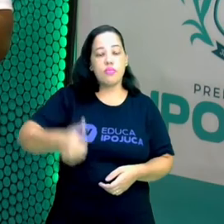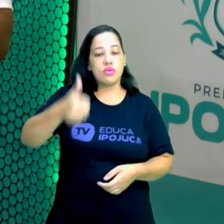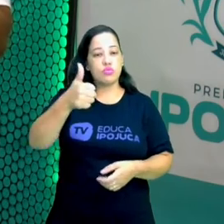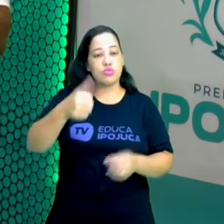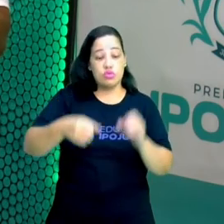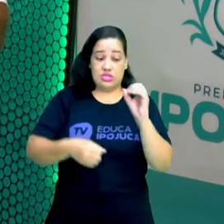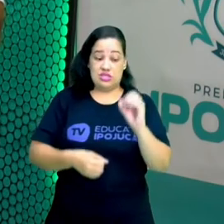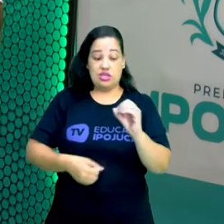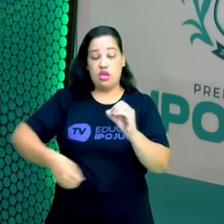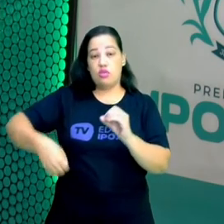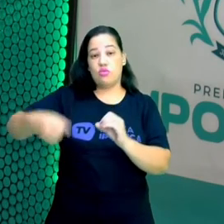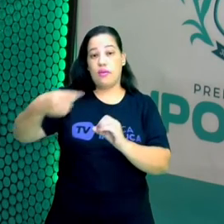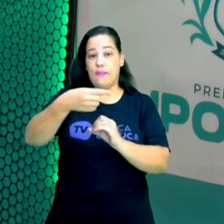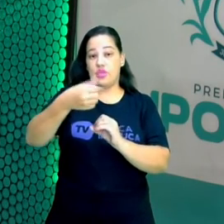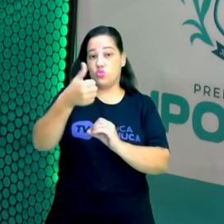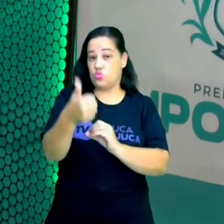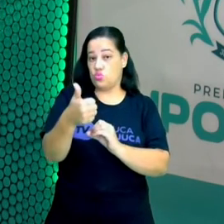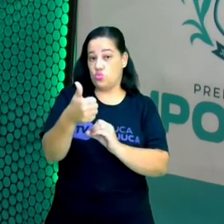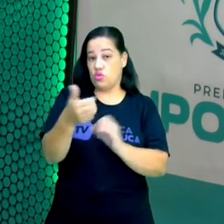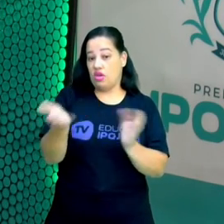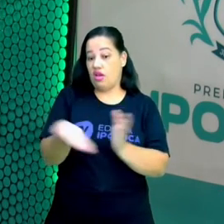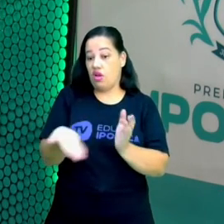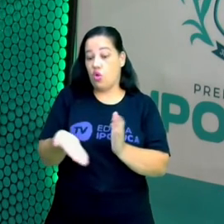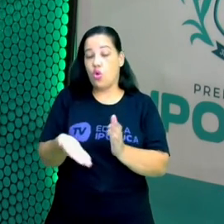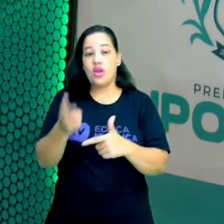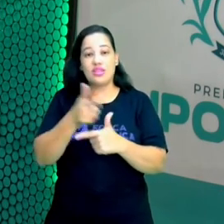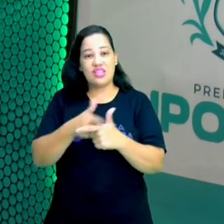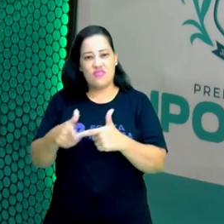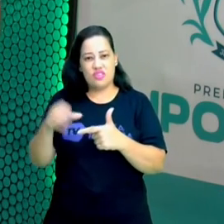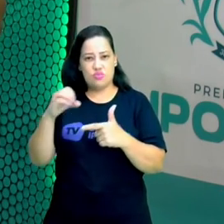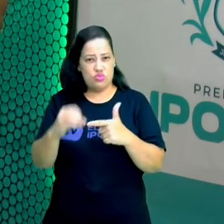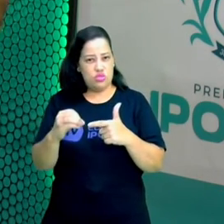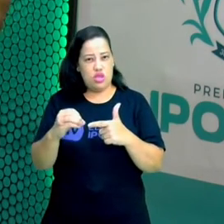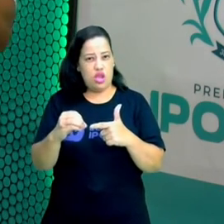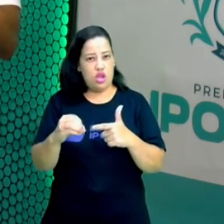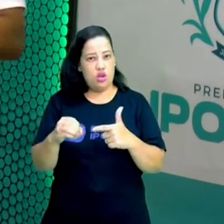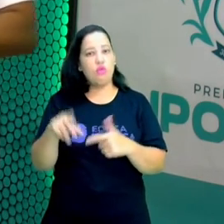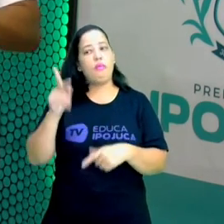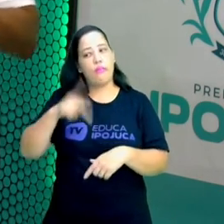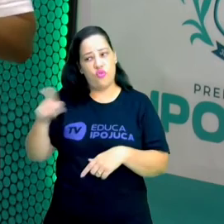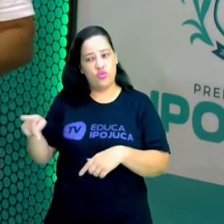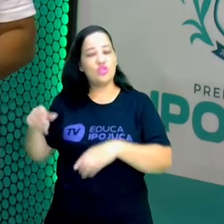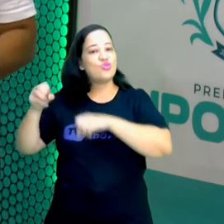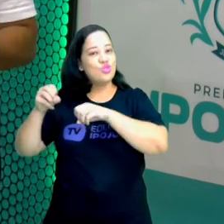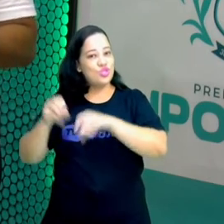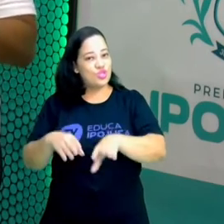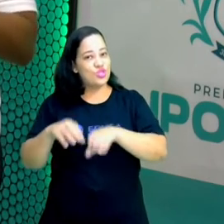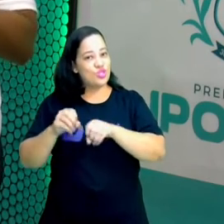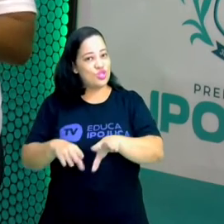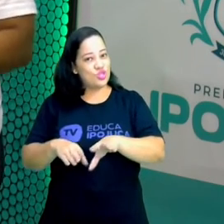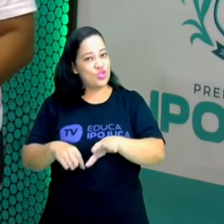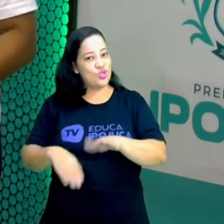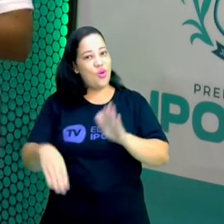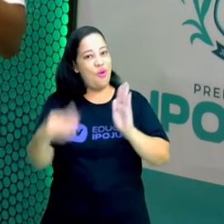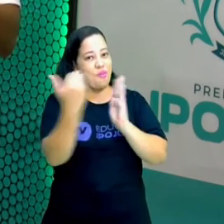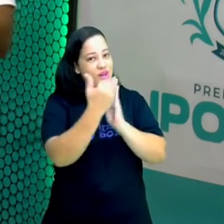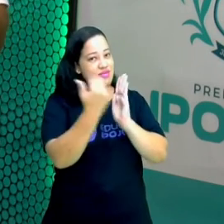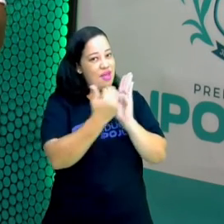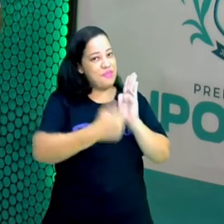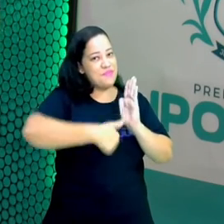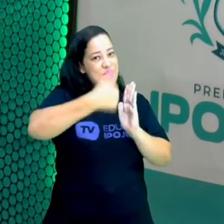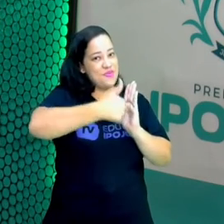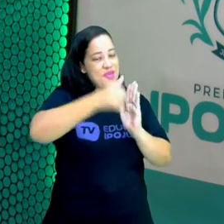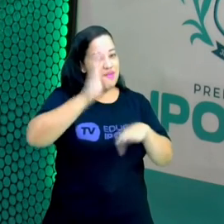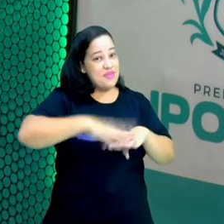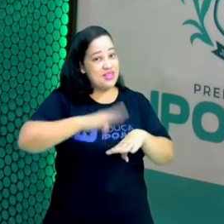Invertendo, vai ficar uma divisão por zero. Seu professor já ensinou. Primeiro mandamento da matemática: